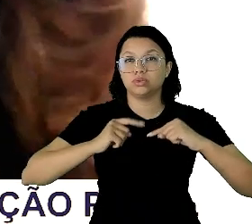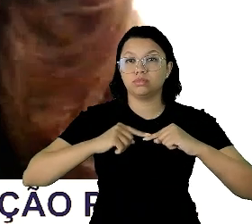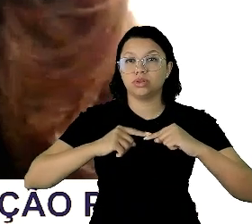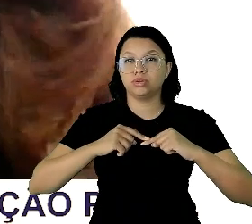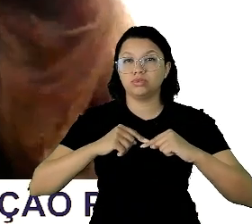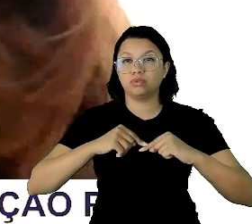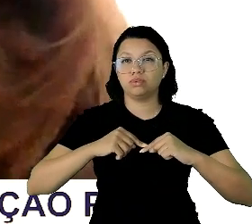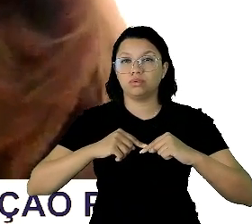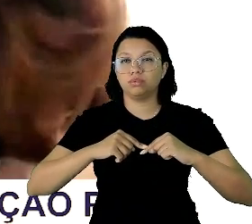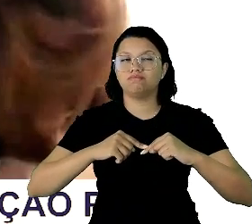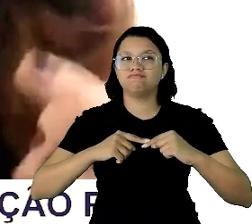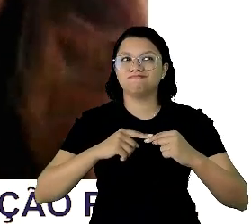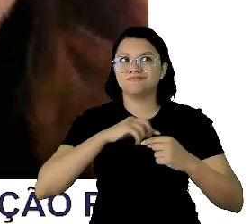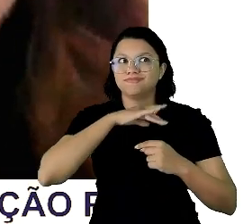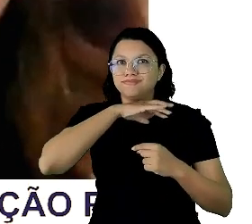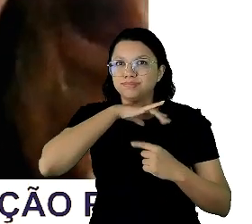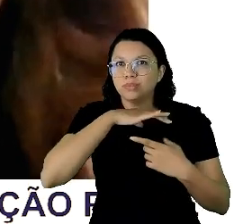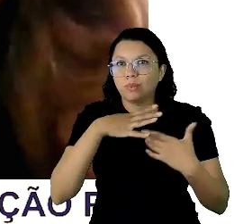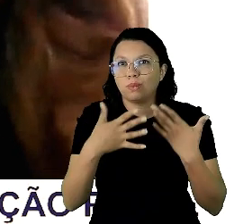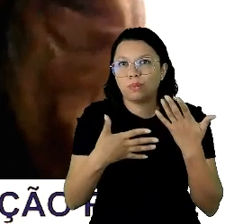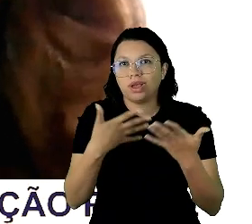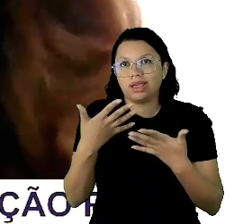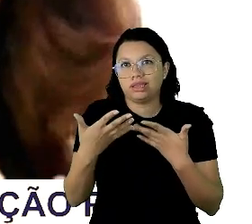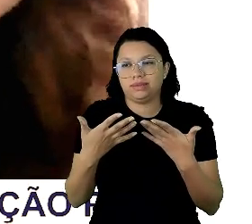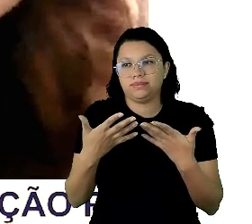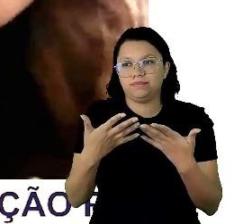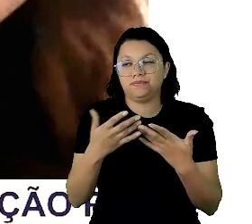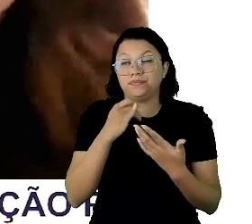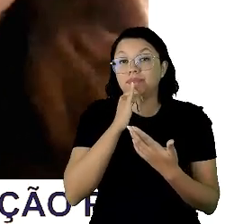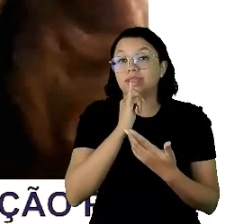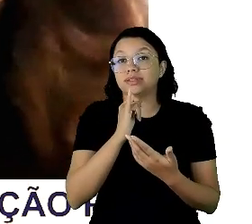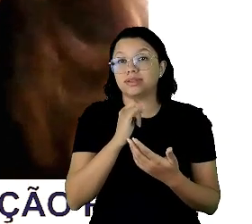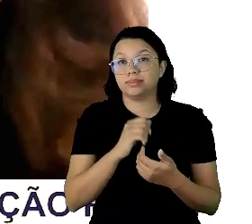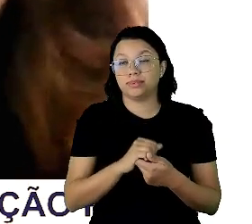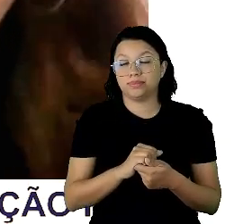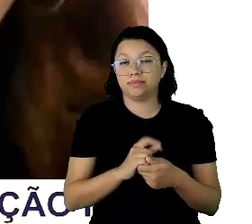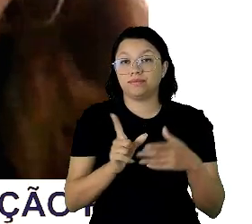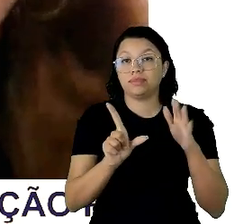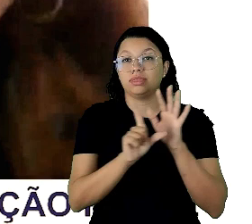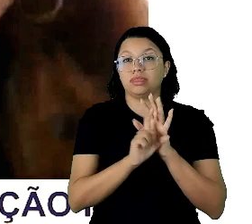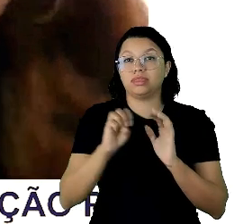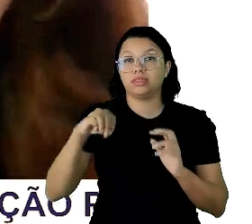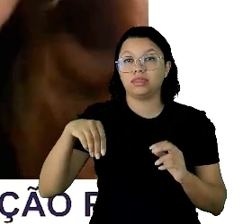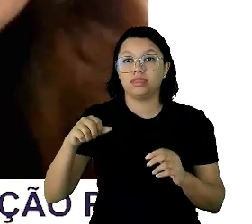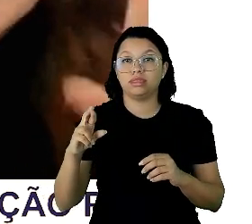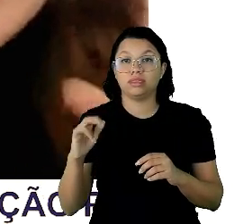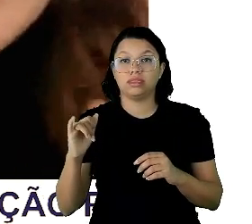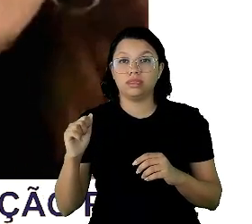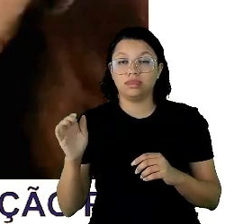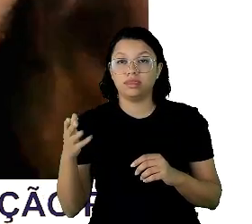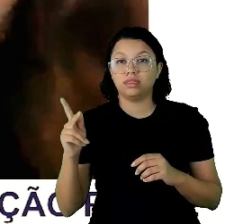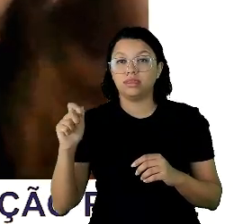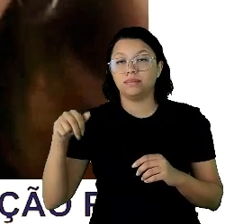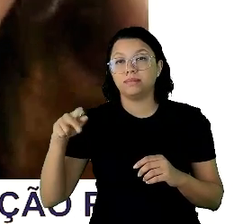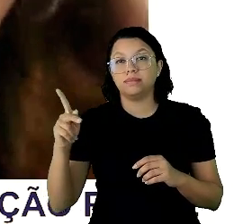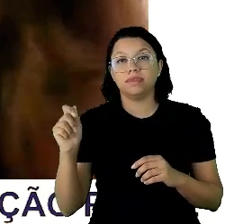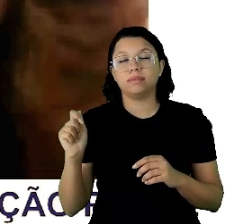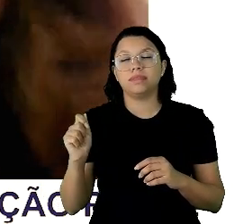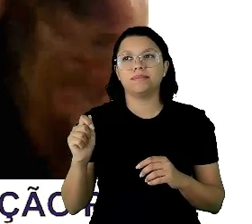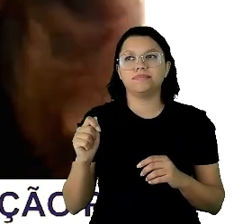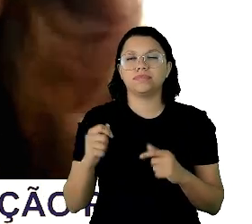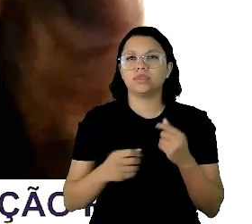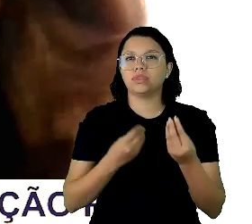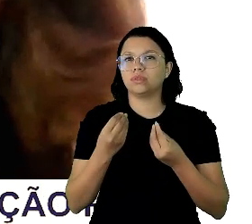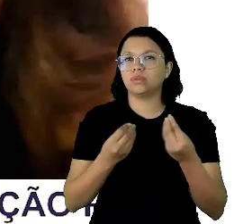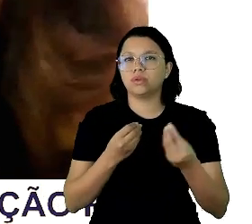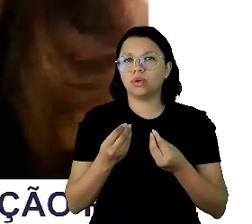Então, por exemplo, vou dar um exemplo aqui, a Lei Maria da Penha, é inegável a importância